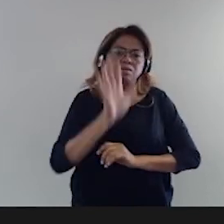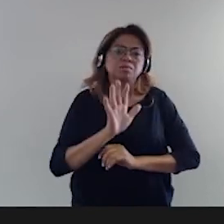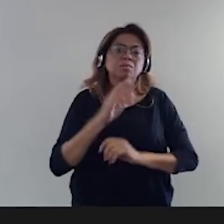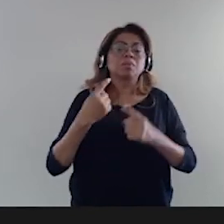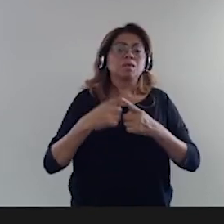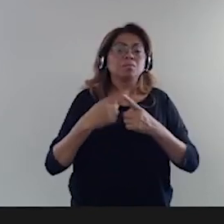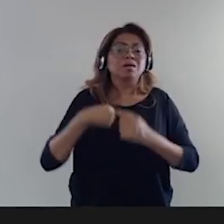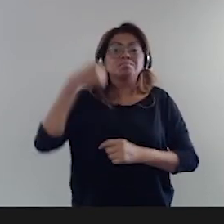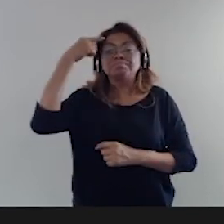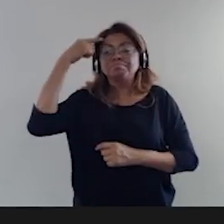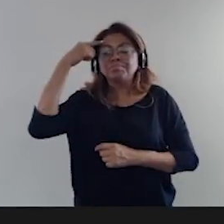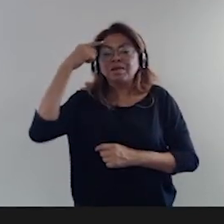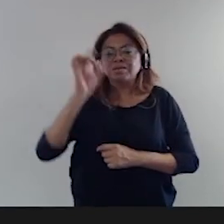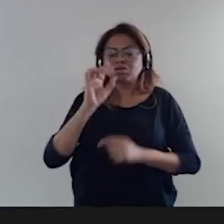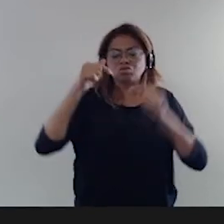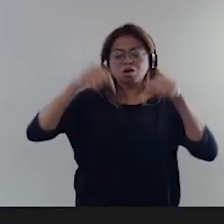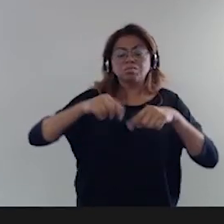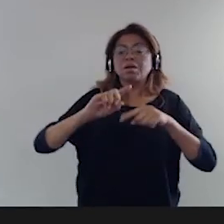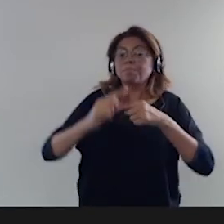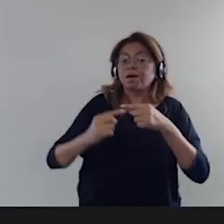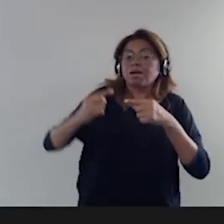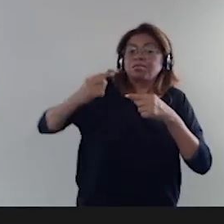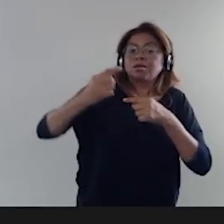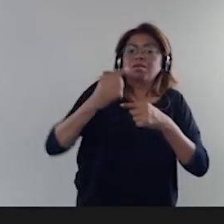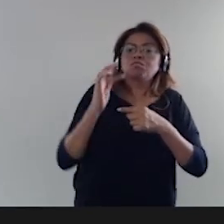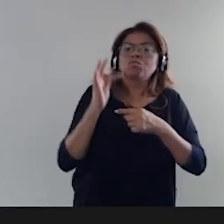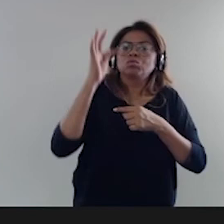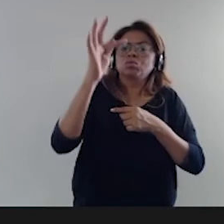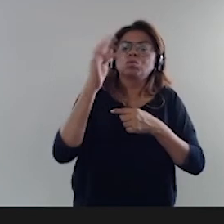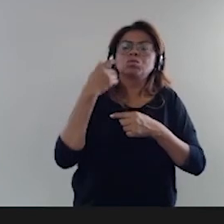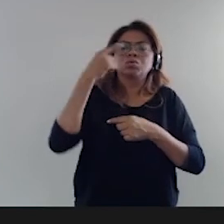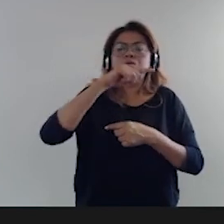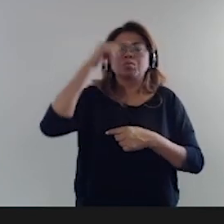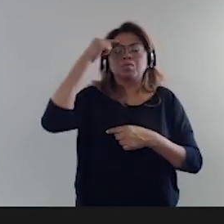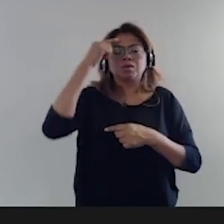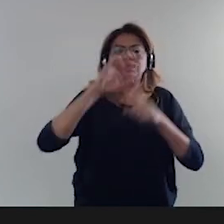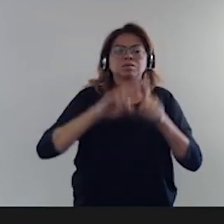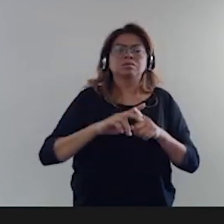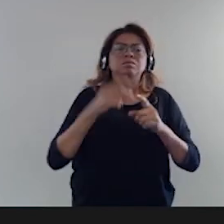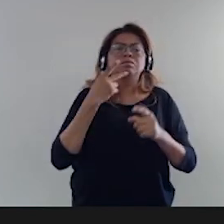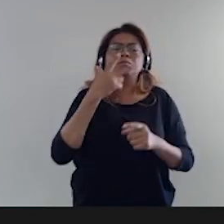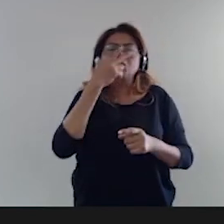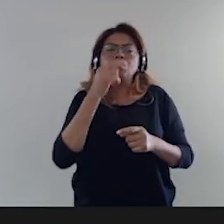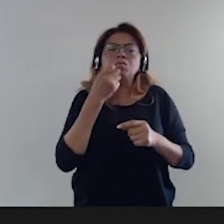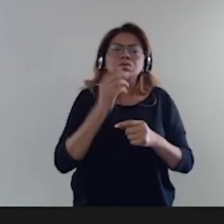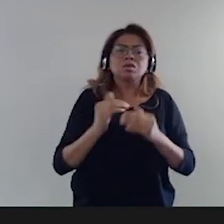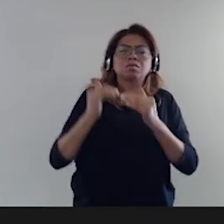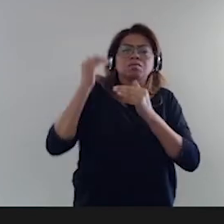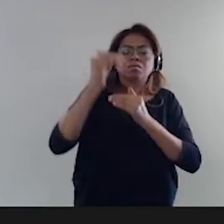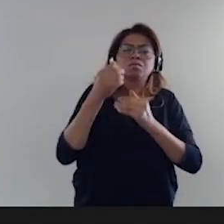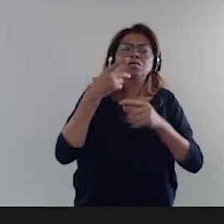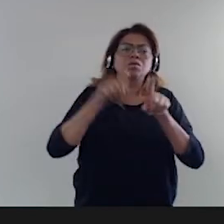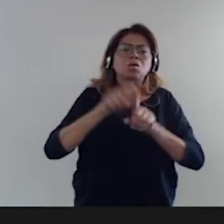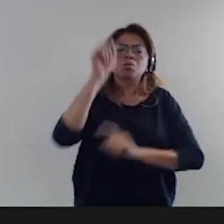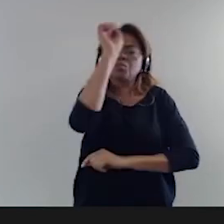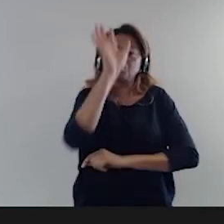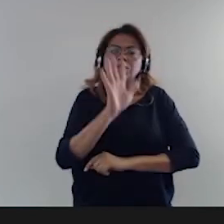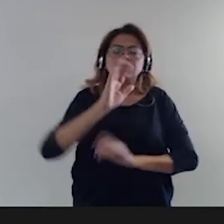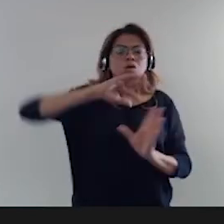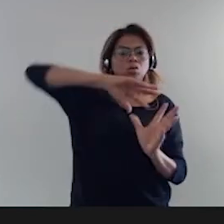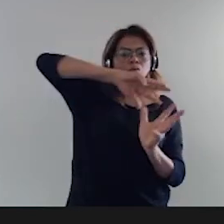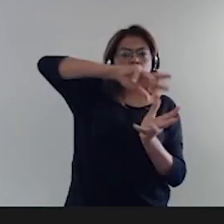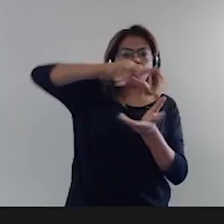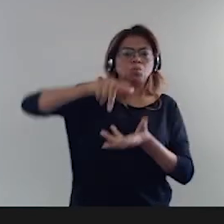para além do evidente, para além da caixinha. Ele pensa um Brasil e um